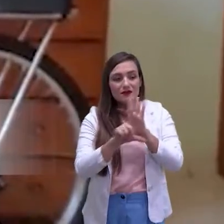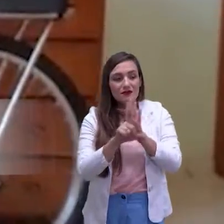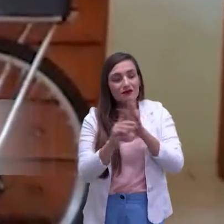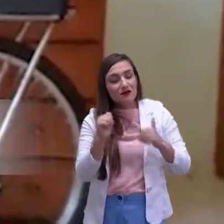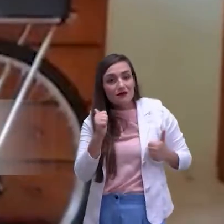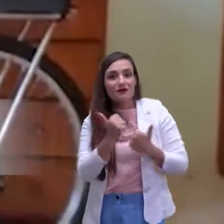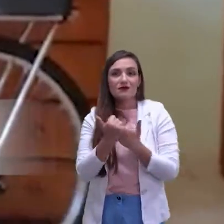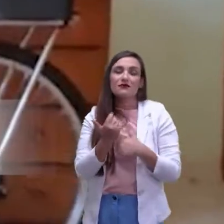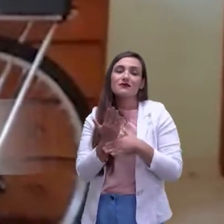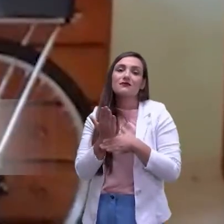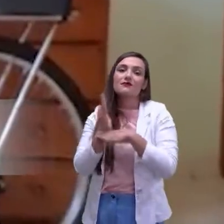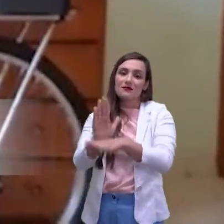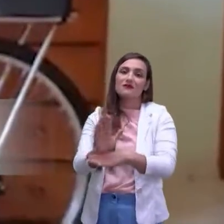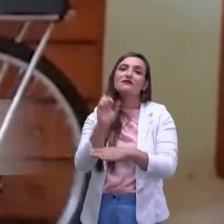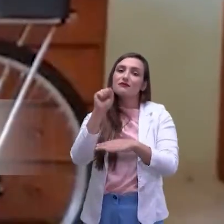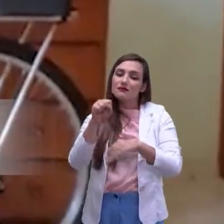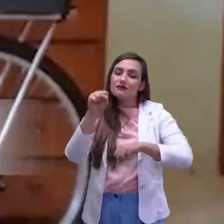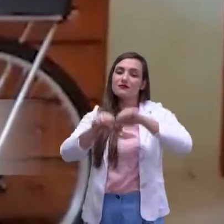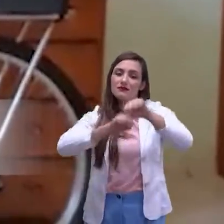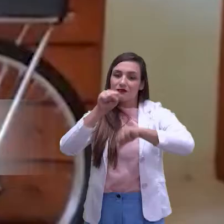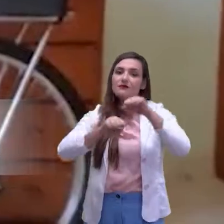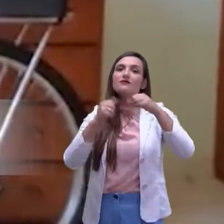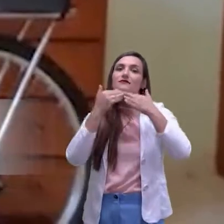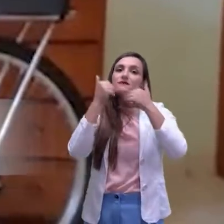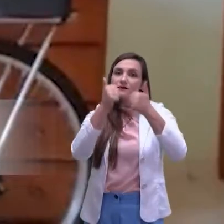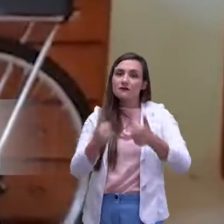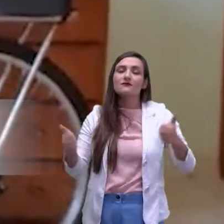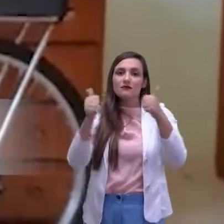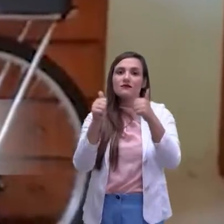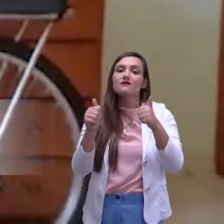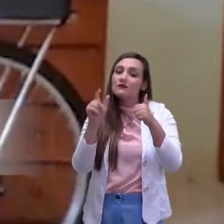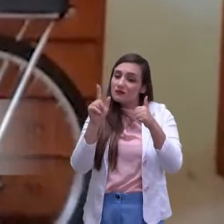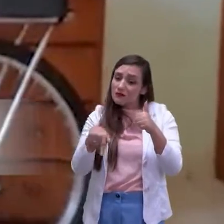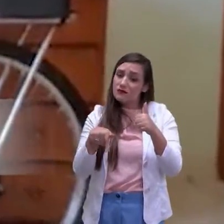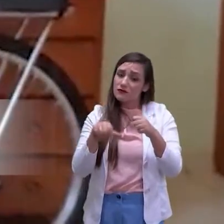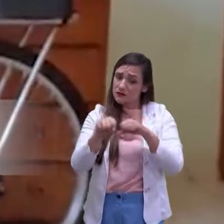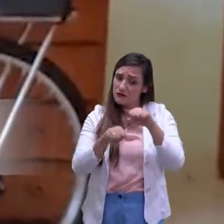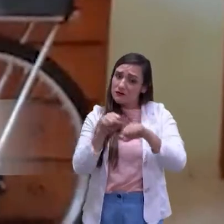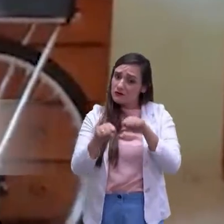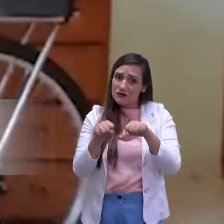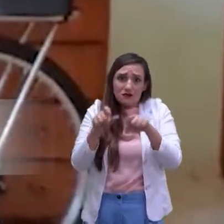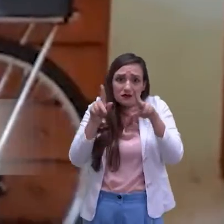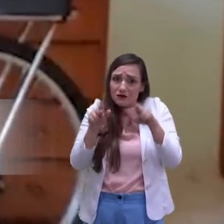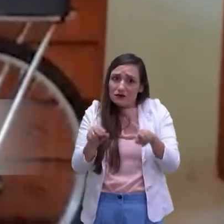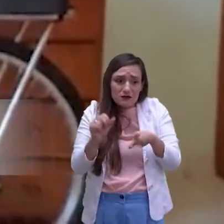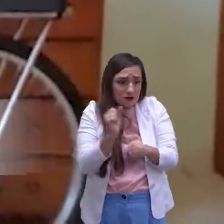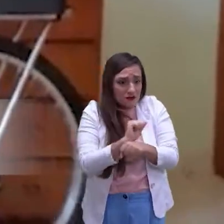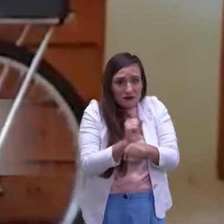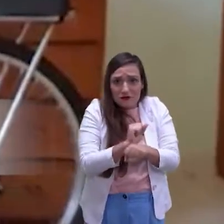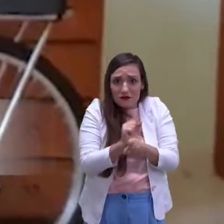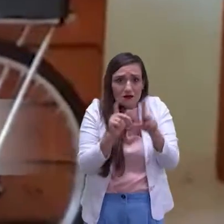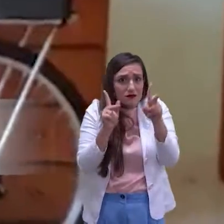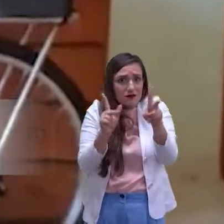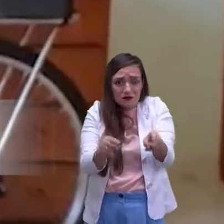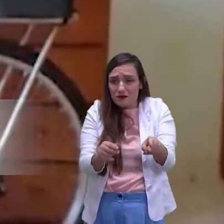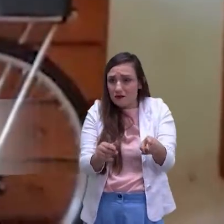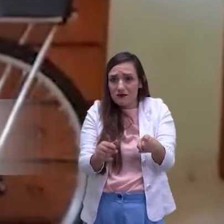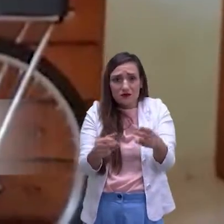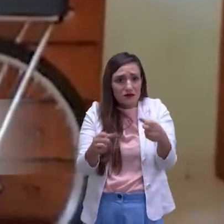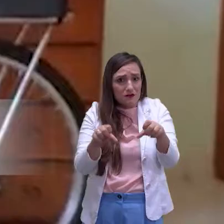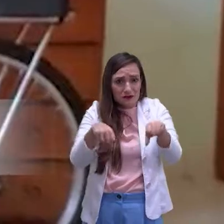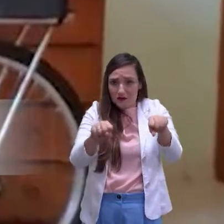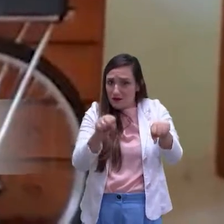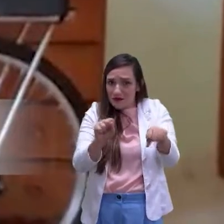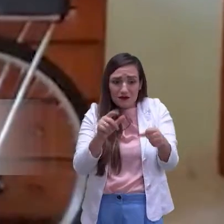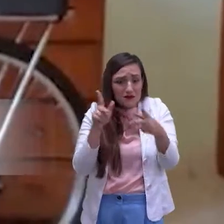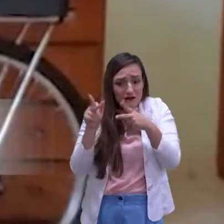venha somar para que a bicicleta seja realmente reconhecida como um veículo, assim como está previsto no